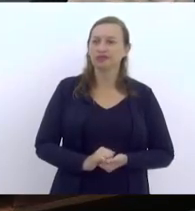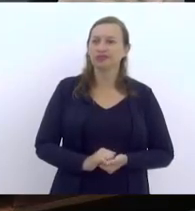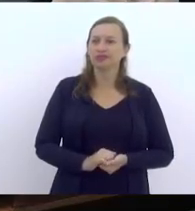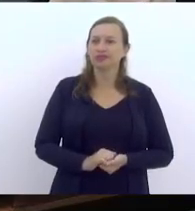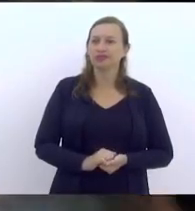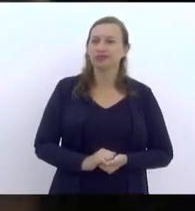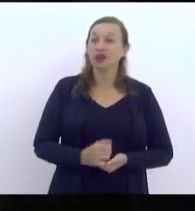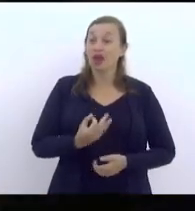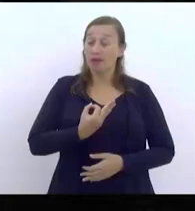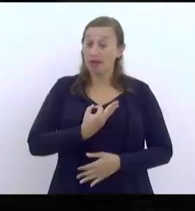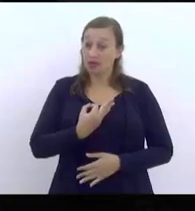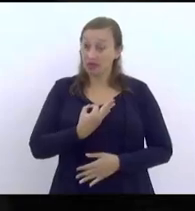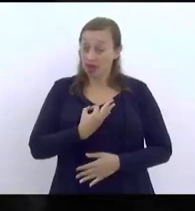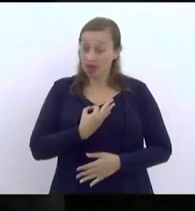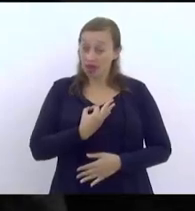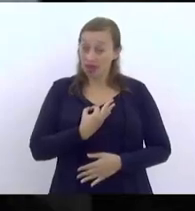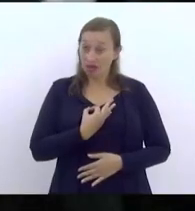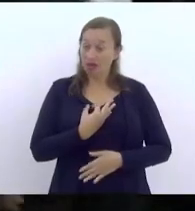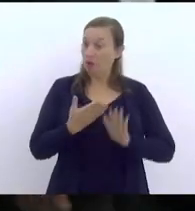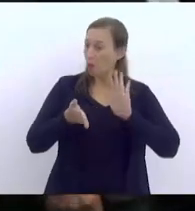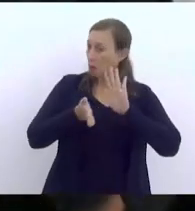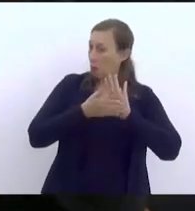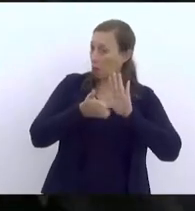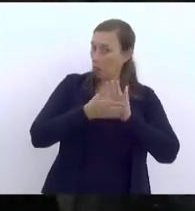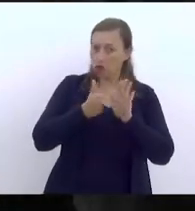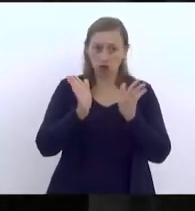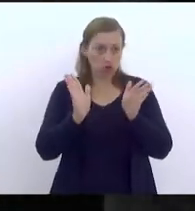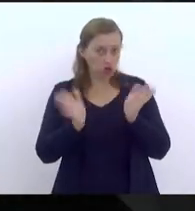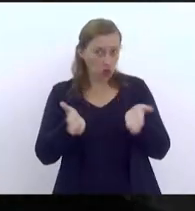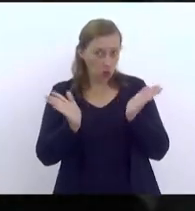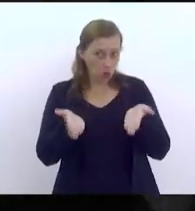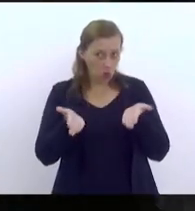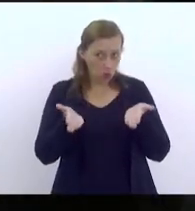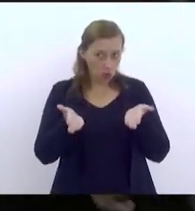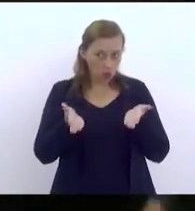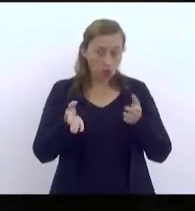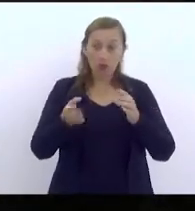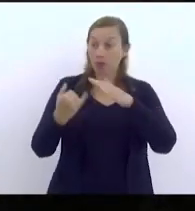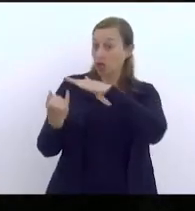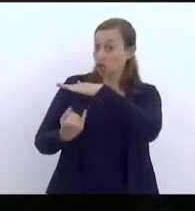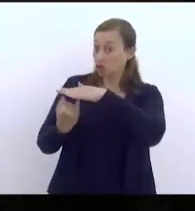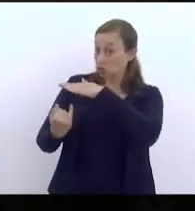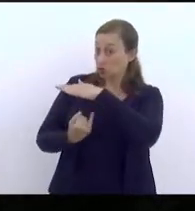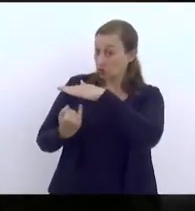a medalha que está sendo proposta hoje para a instituição,